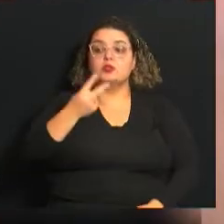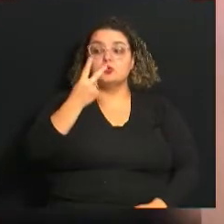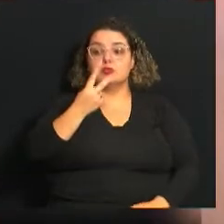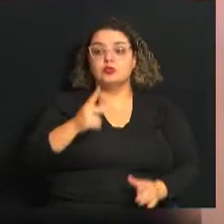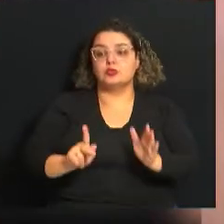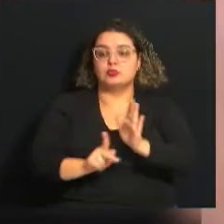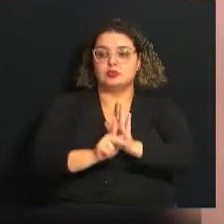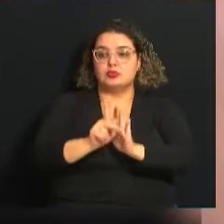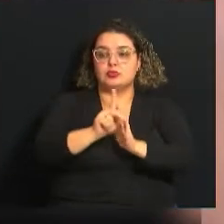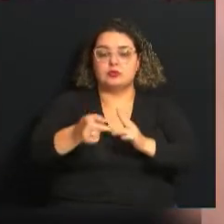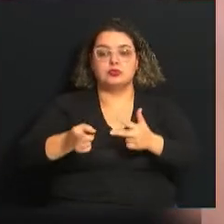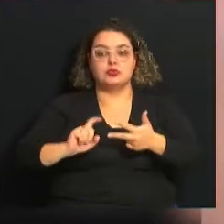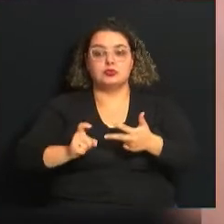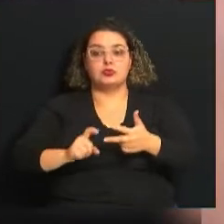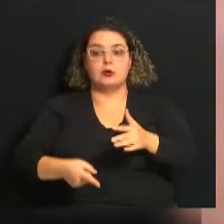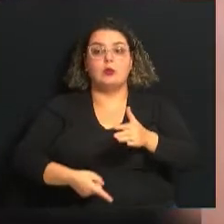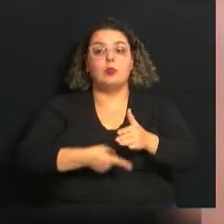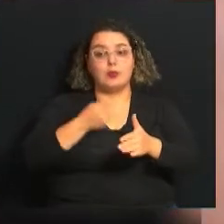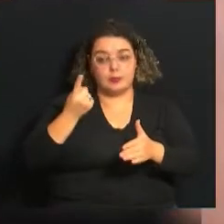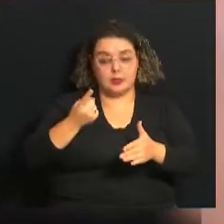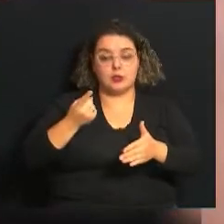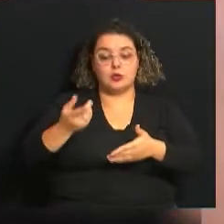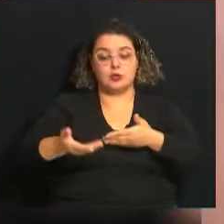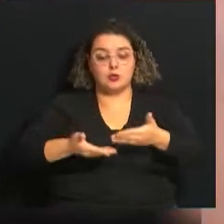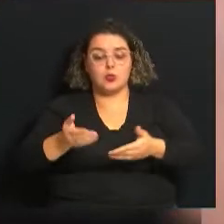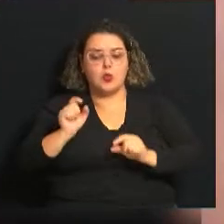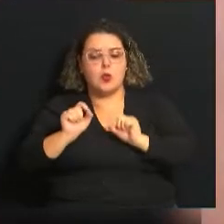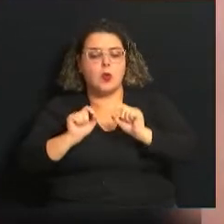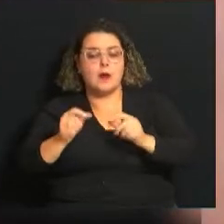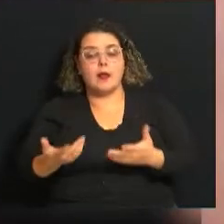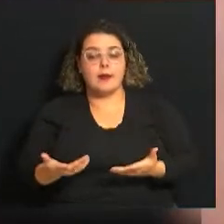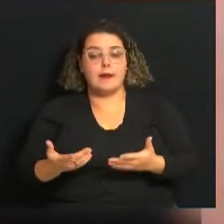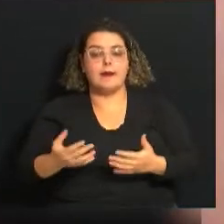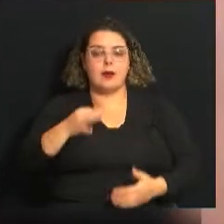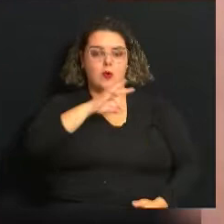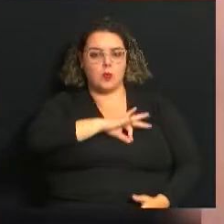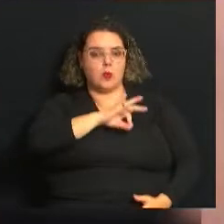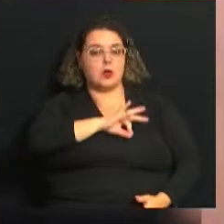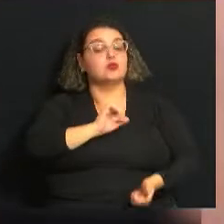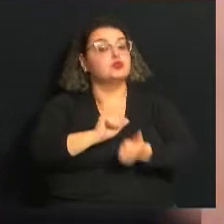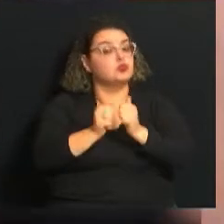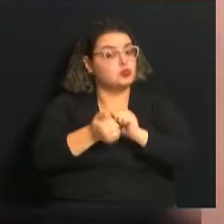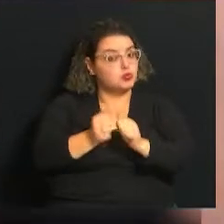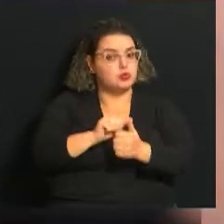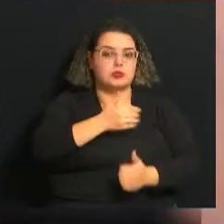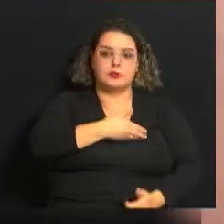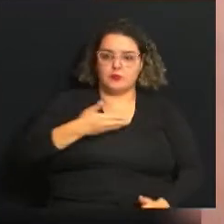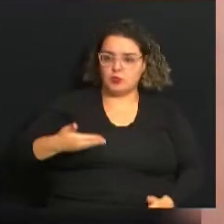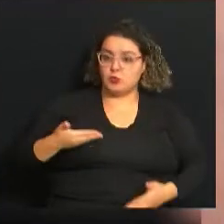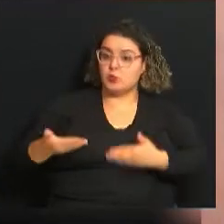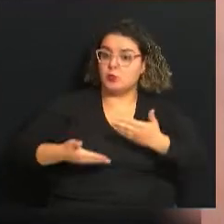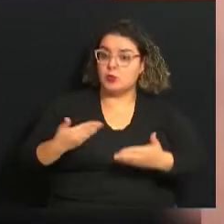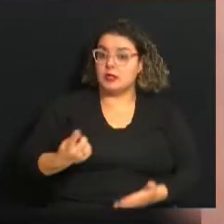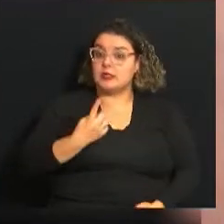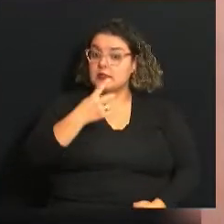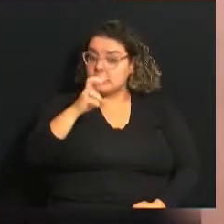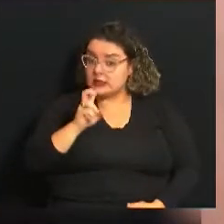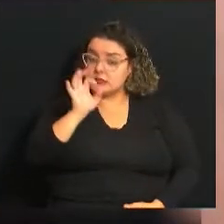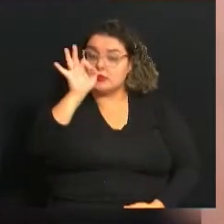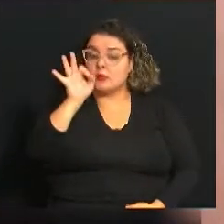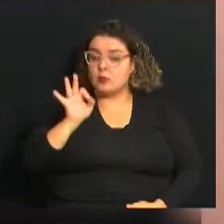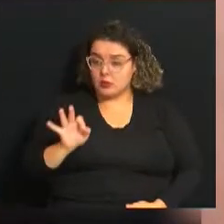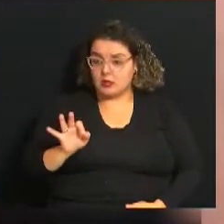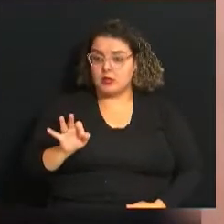Executivo. O primeiro, que trata sobre o reajuste salarial dos servidores públicos em 15% e de